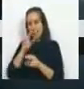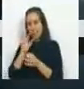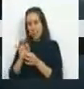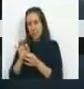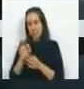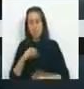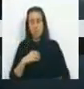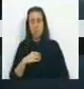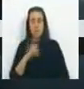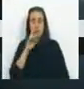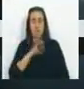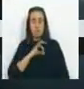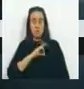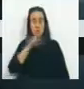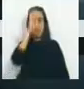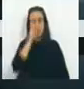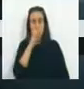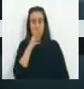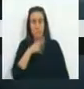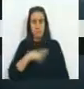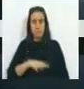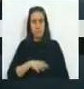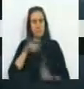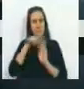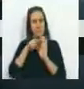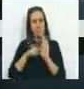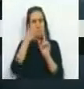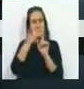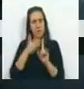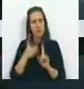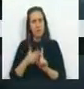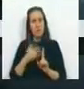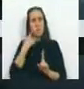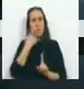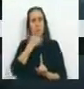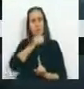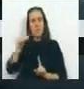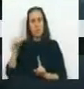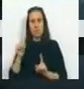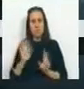não estão em causa as medidas e a assertividade delas. Não está isso em causa.